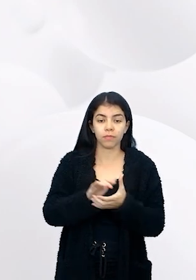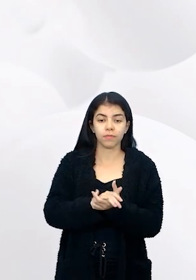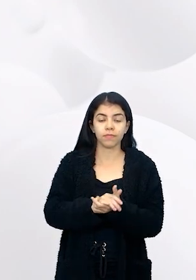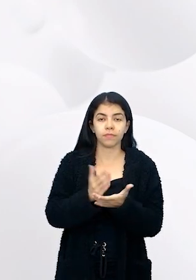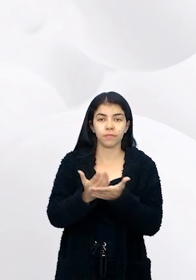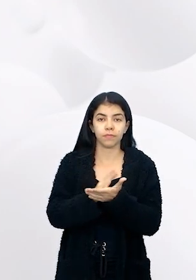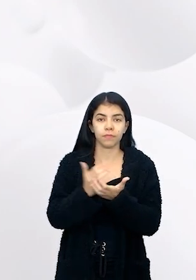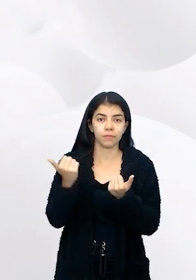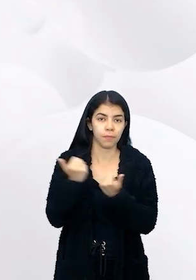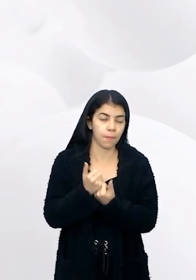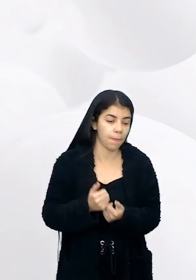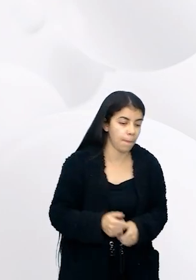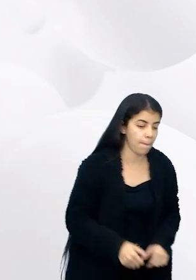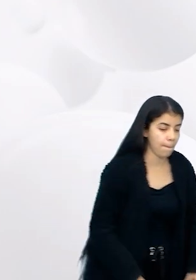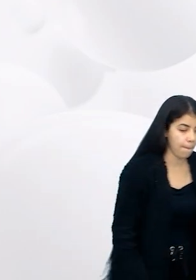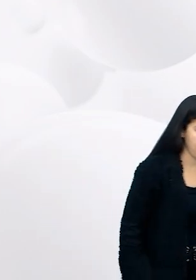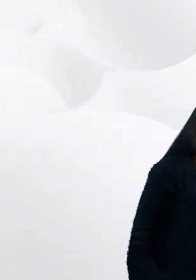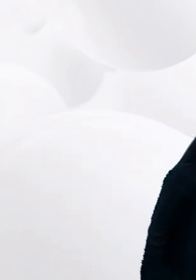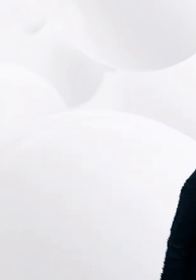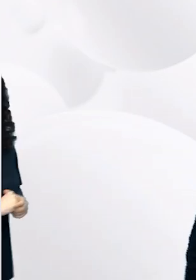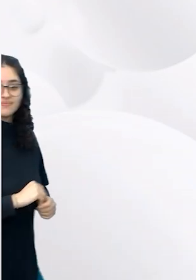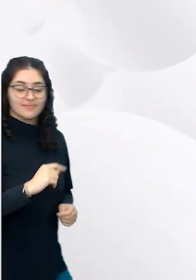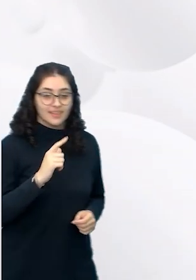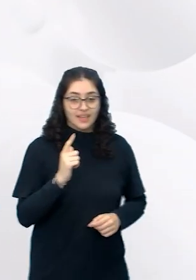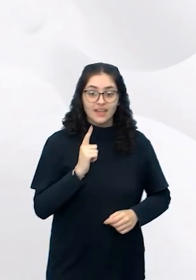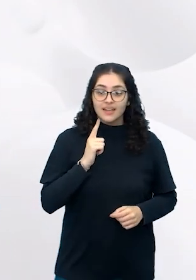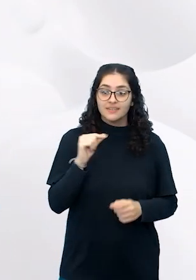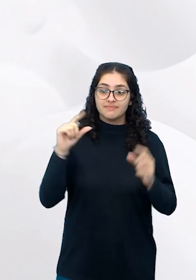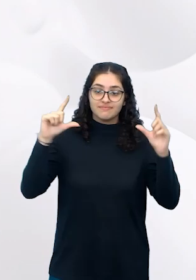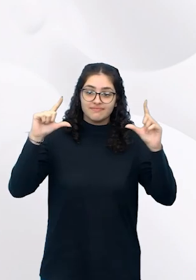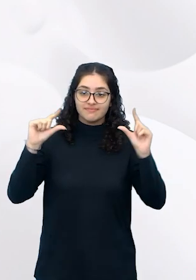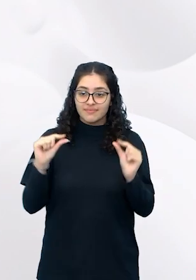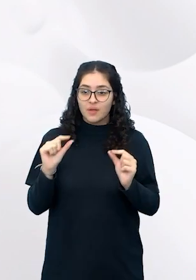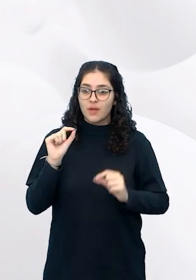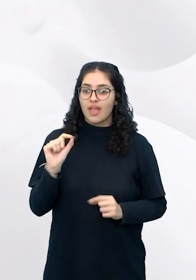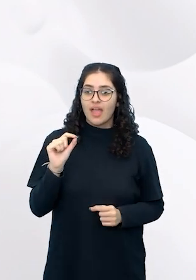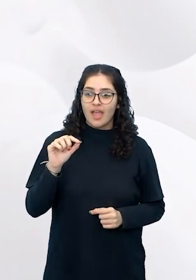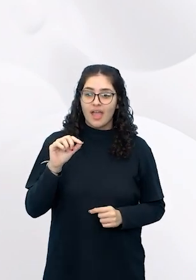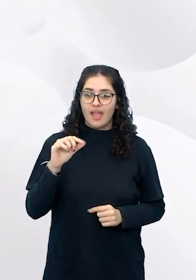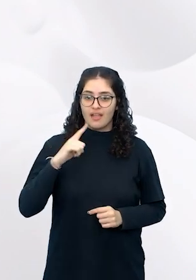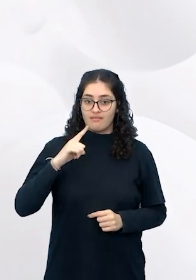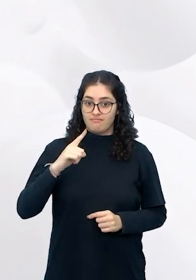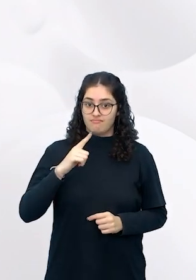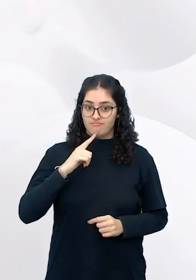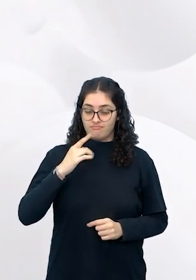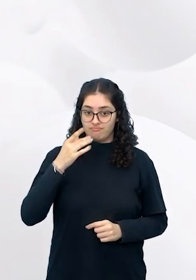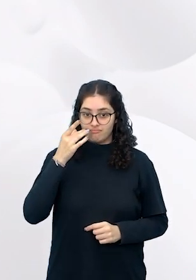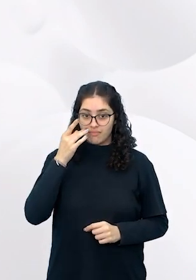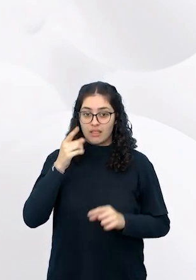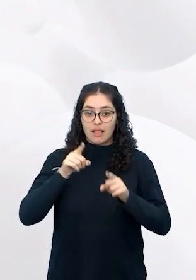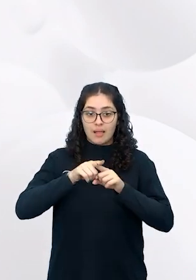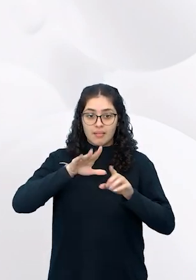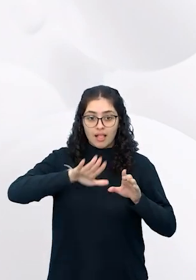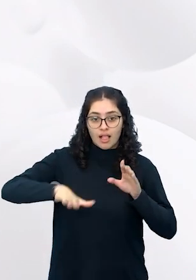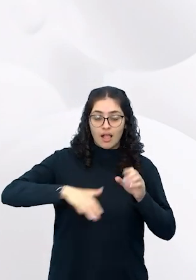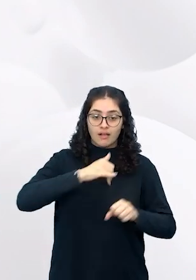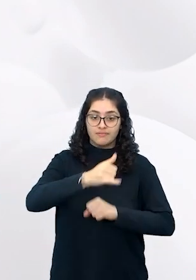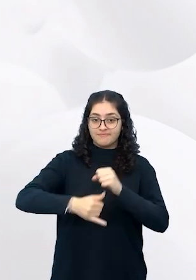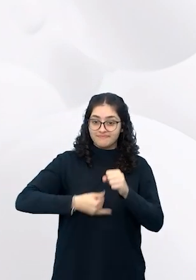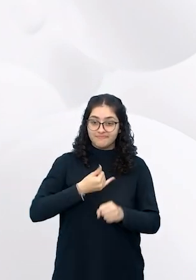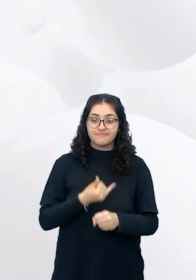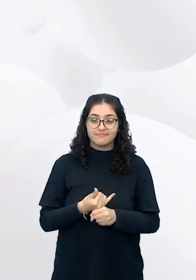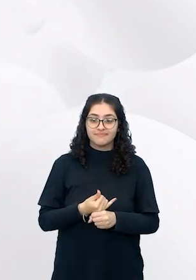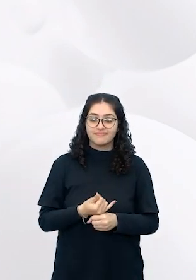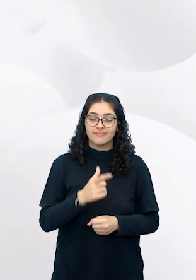de tecnologias que vem gerando essa diminuição entre o físico e o espaço virtual. Então